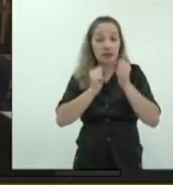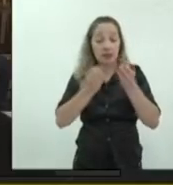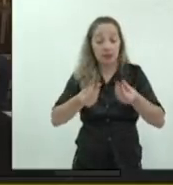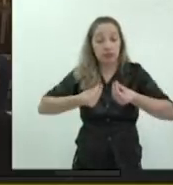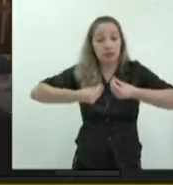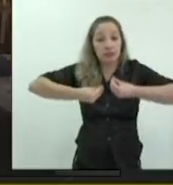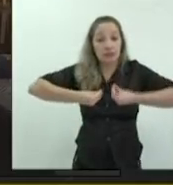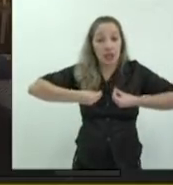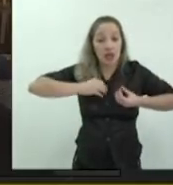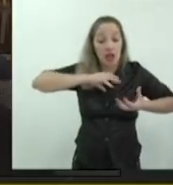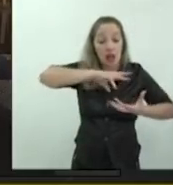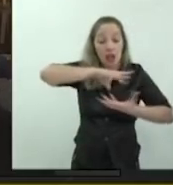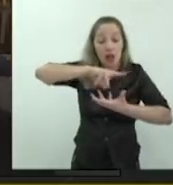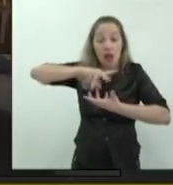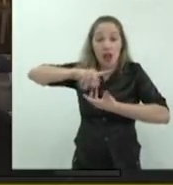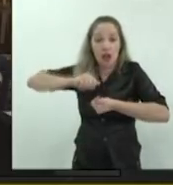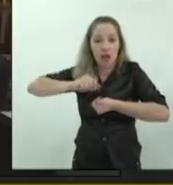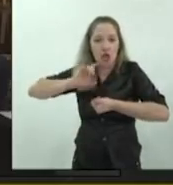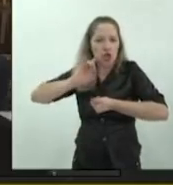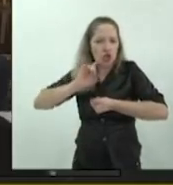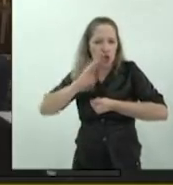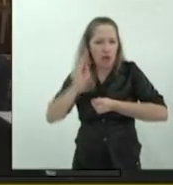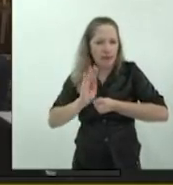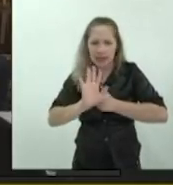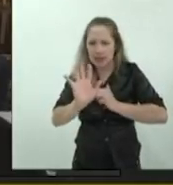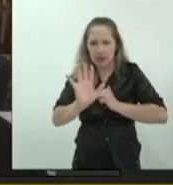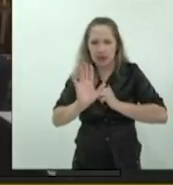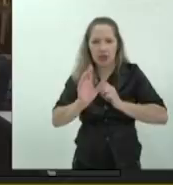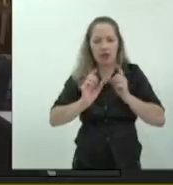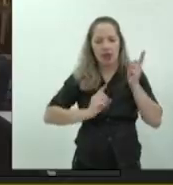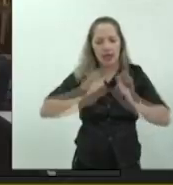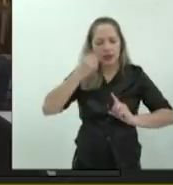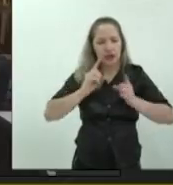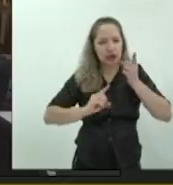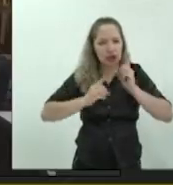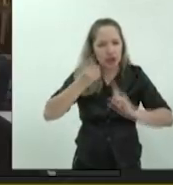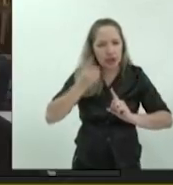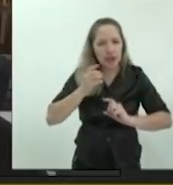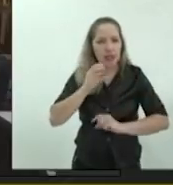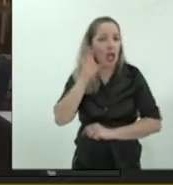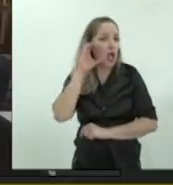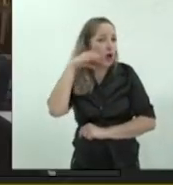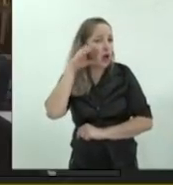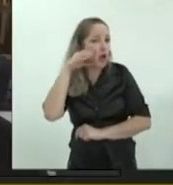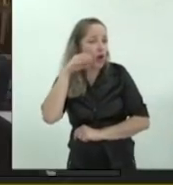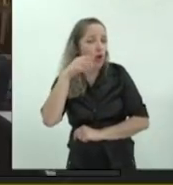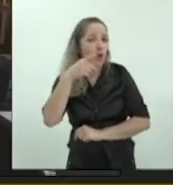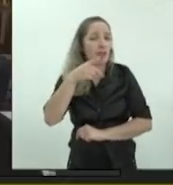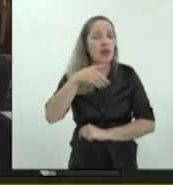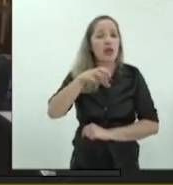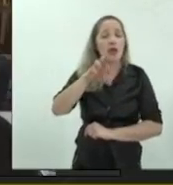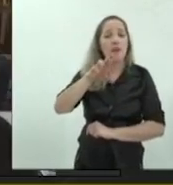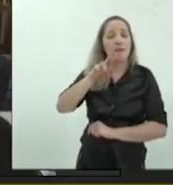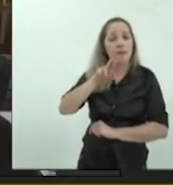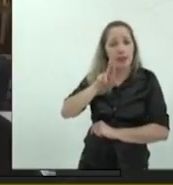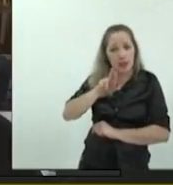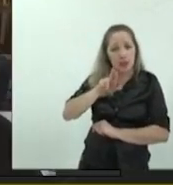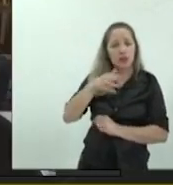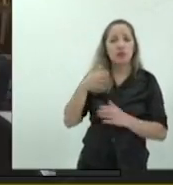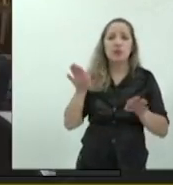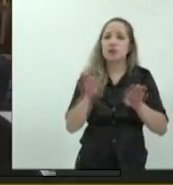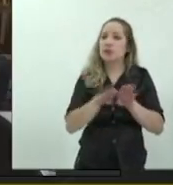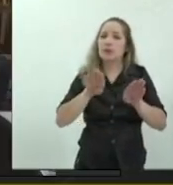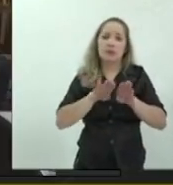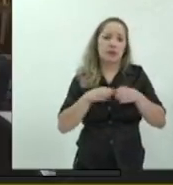Brasil, estou falando do Chile, da Colômbia, Peru também. Então, sim, a medida é positiva para as companhias aéreas, porque as companhias aéreas estão